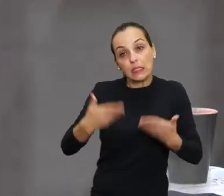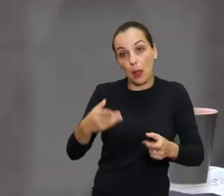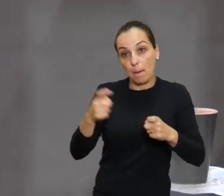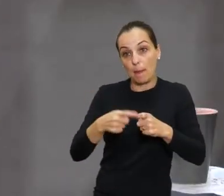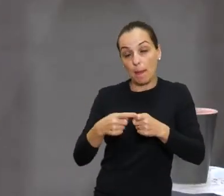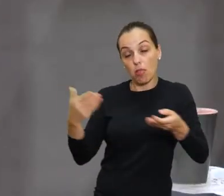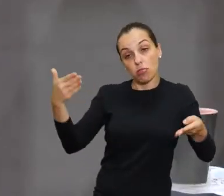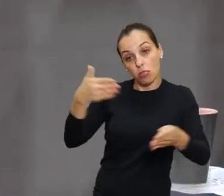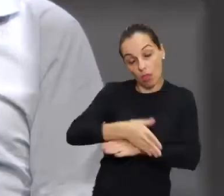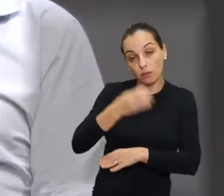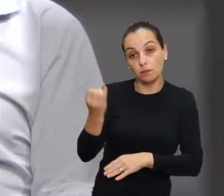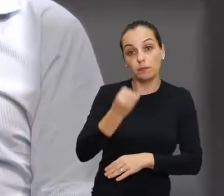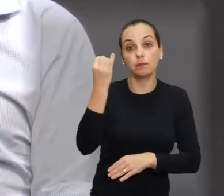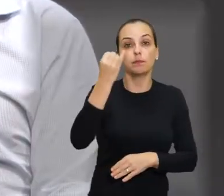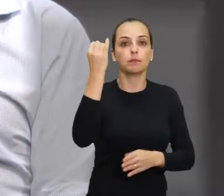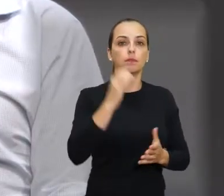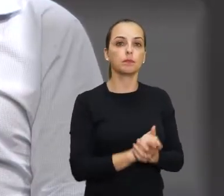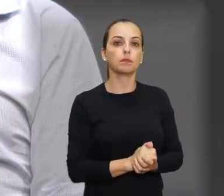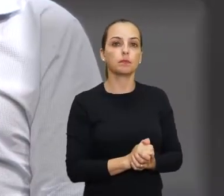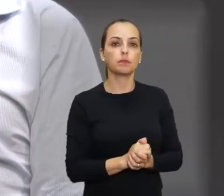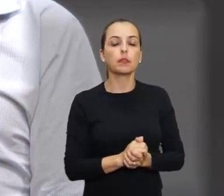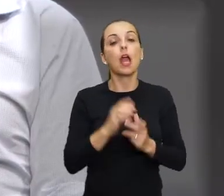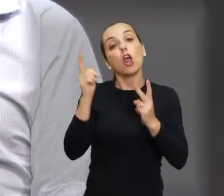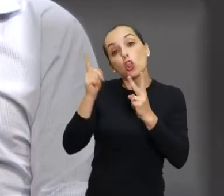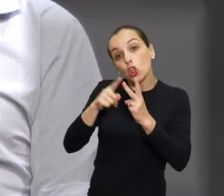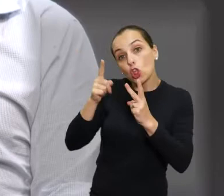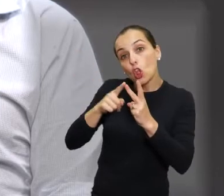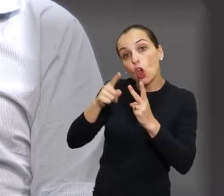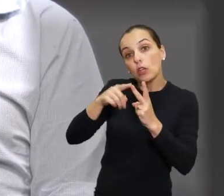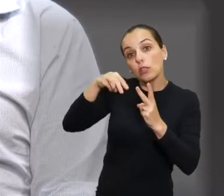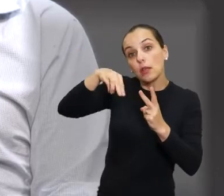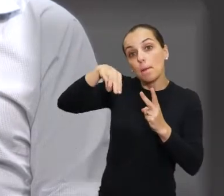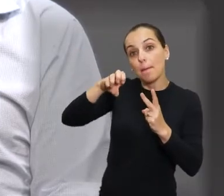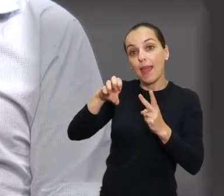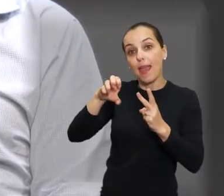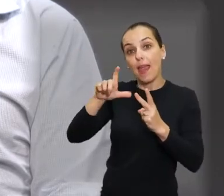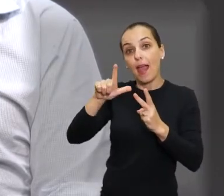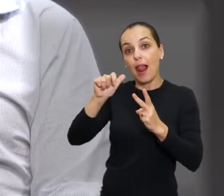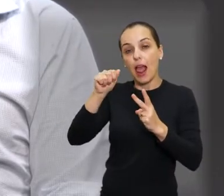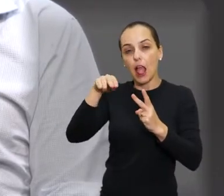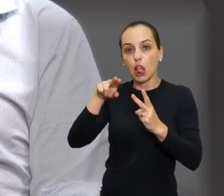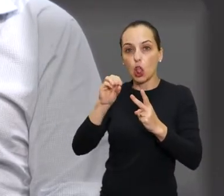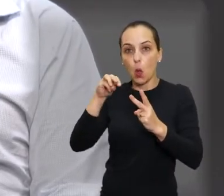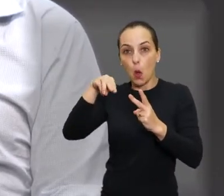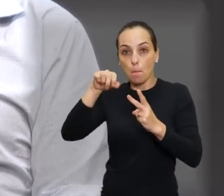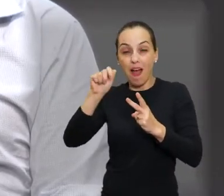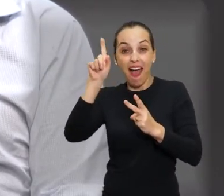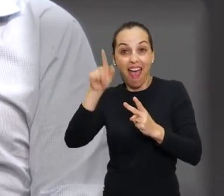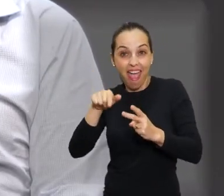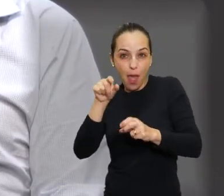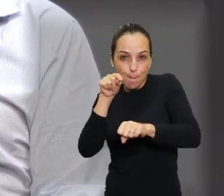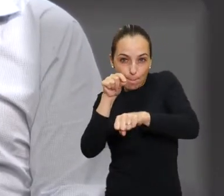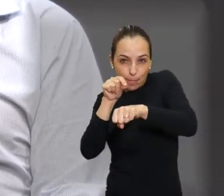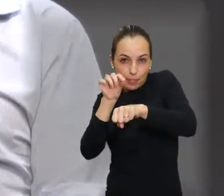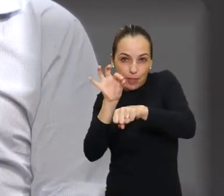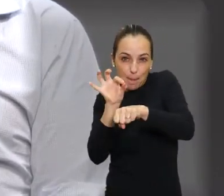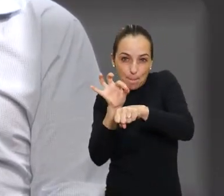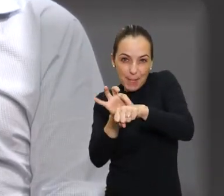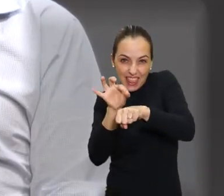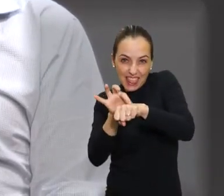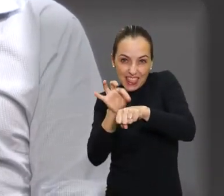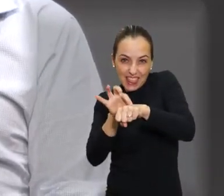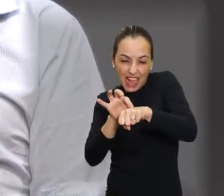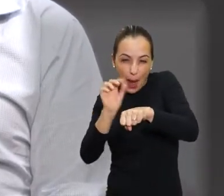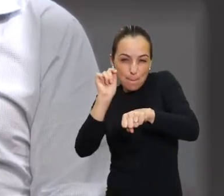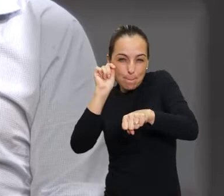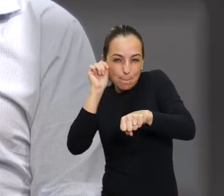médico especialista. E a outra característica importante, aí sim, em relação ao melanoma, são